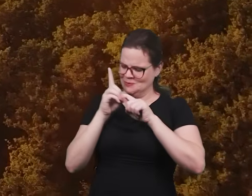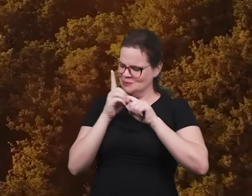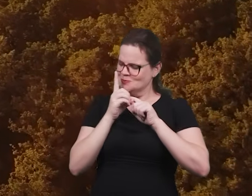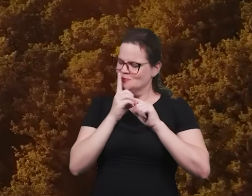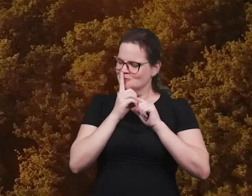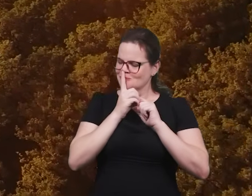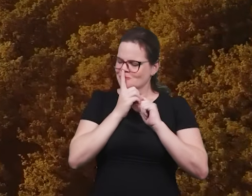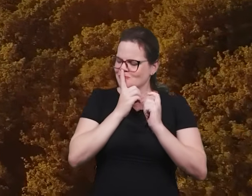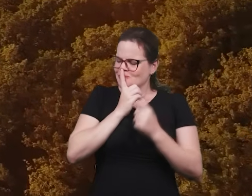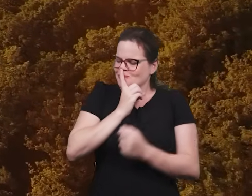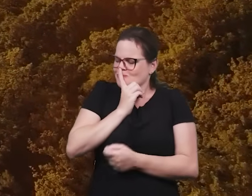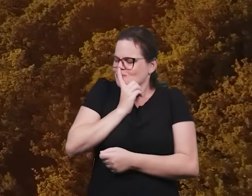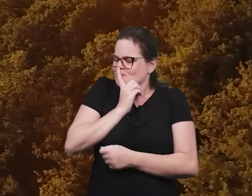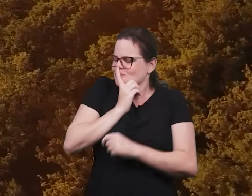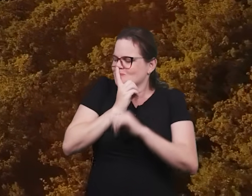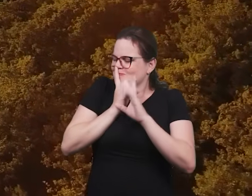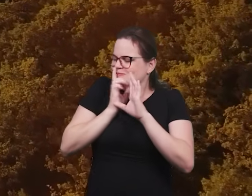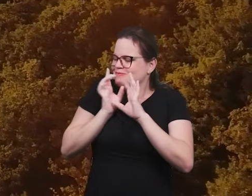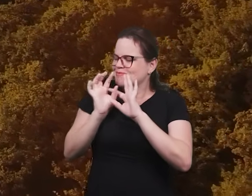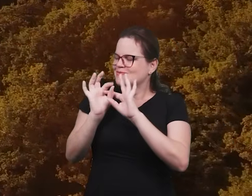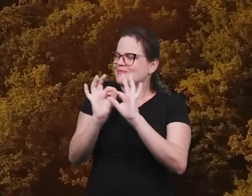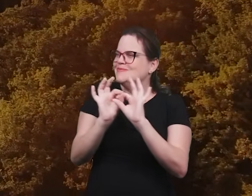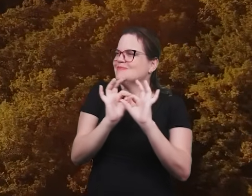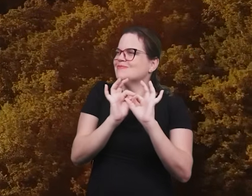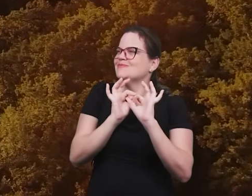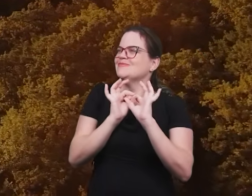meu Deus, de ti.